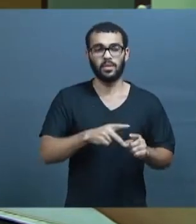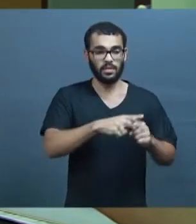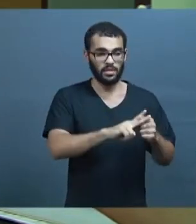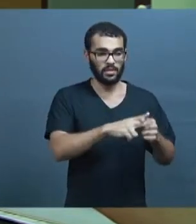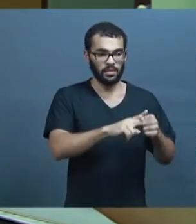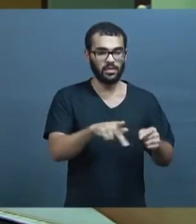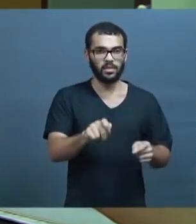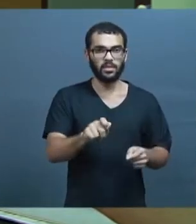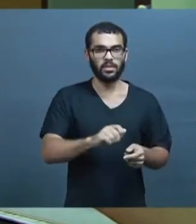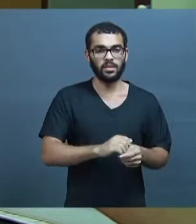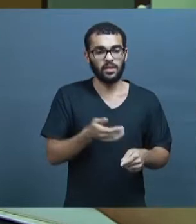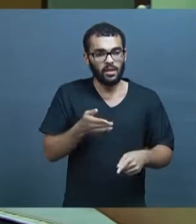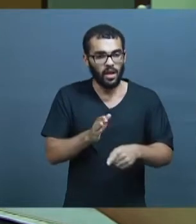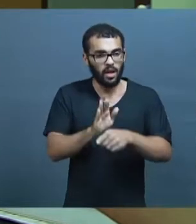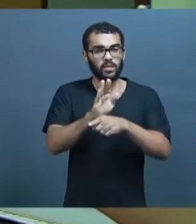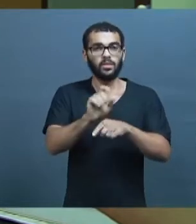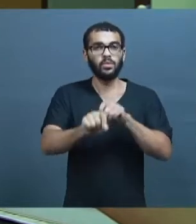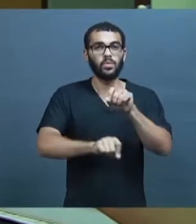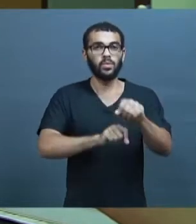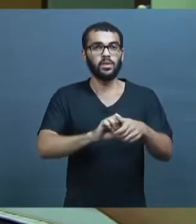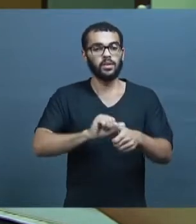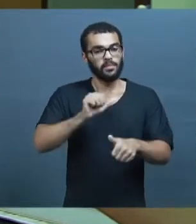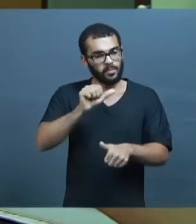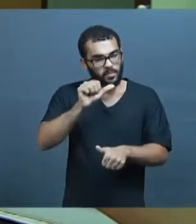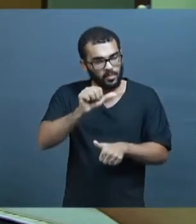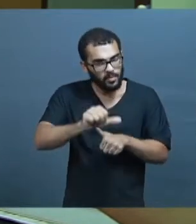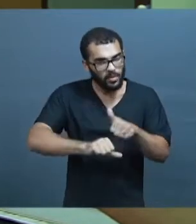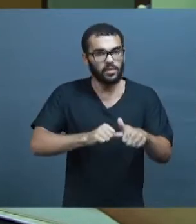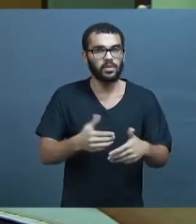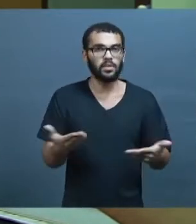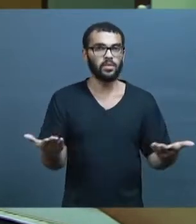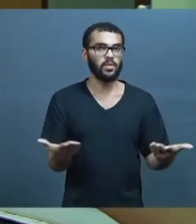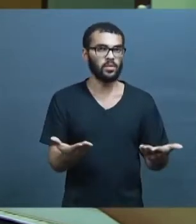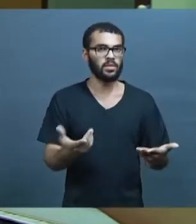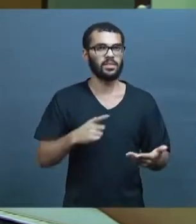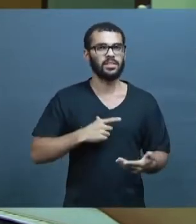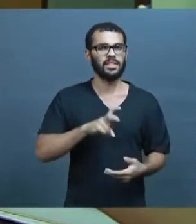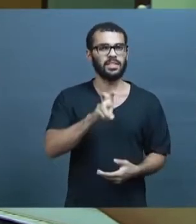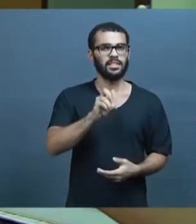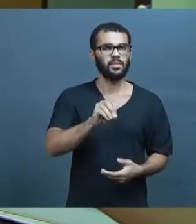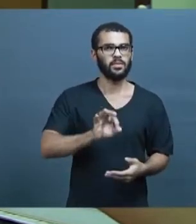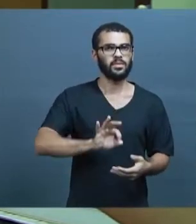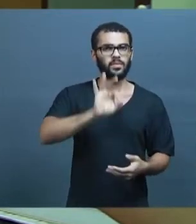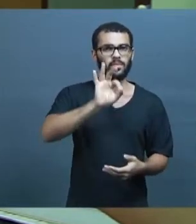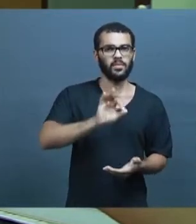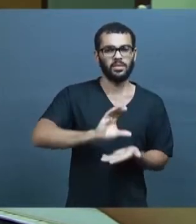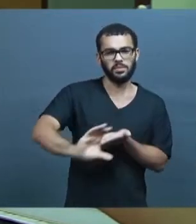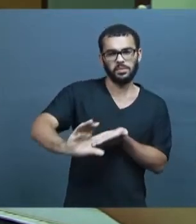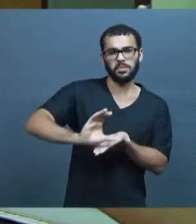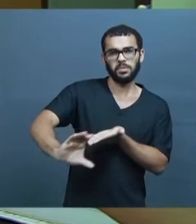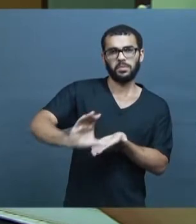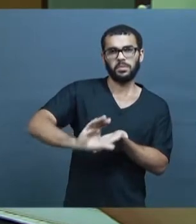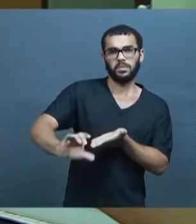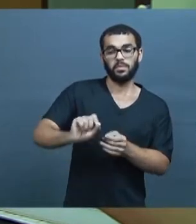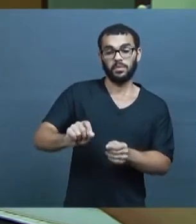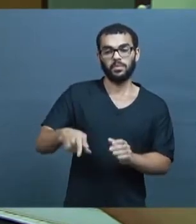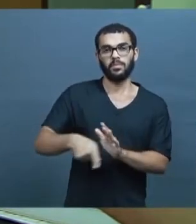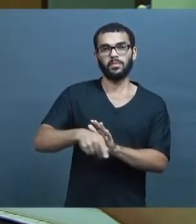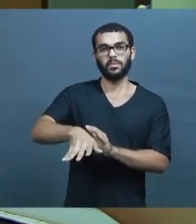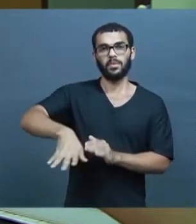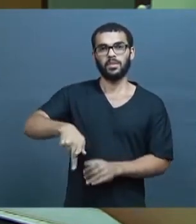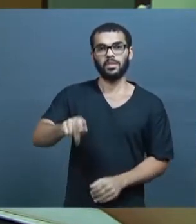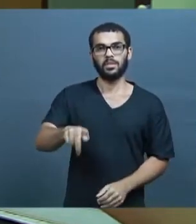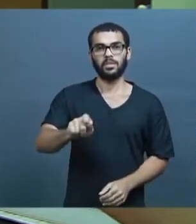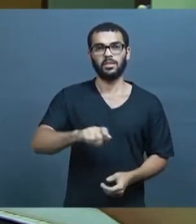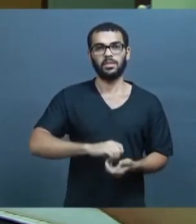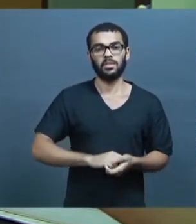país, né? O país hoje investe mais de 50% da sua receita para poder atender a Previdência. Com essa reformulação, vai